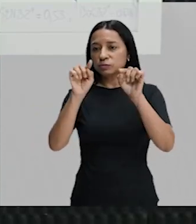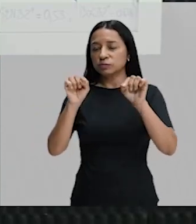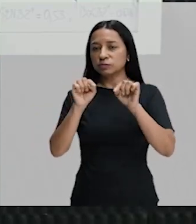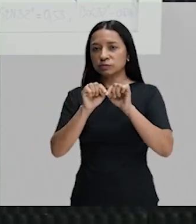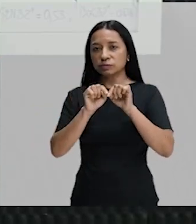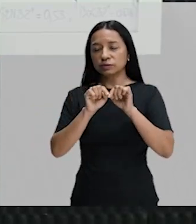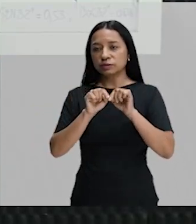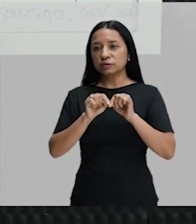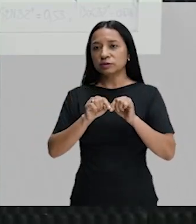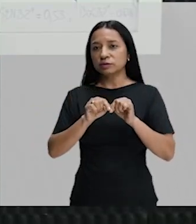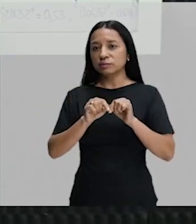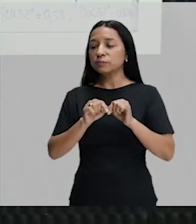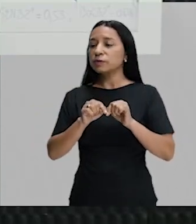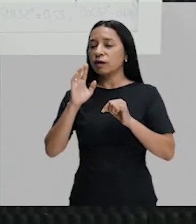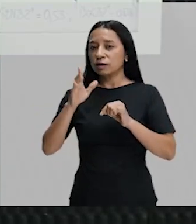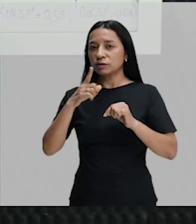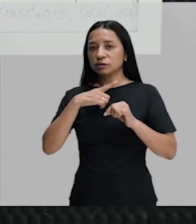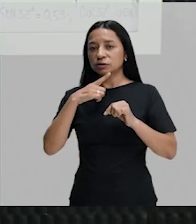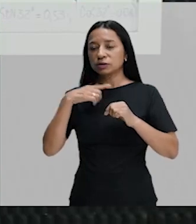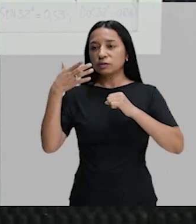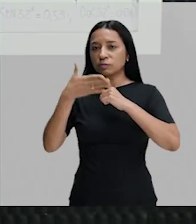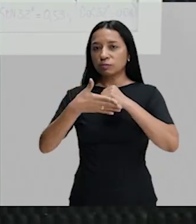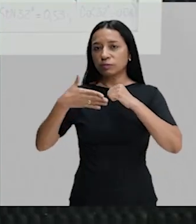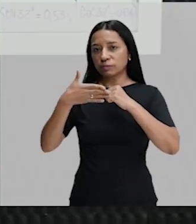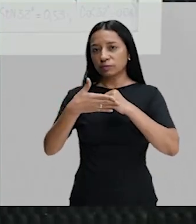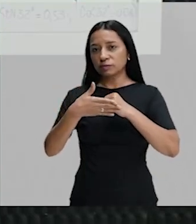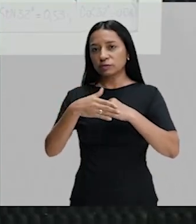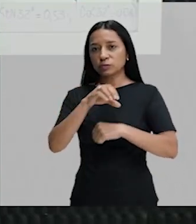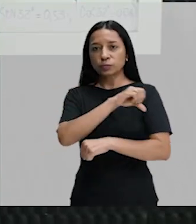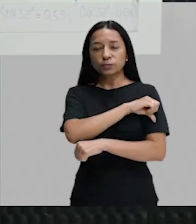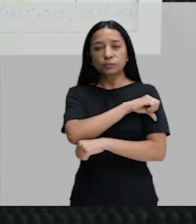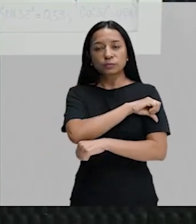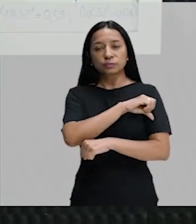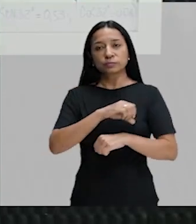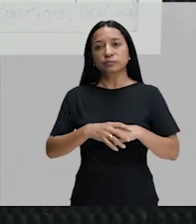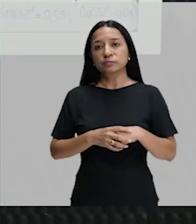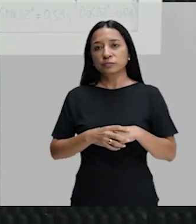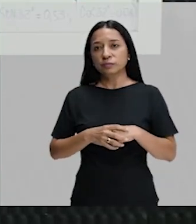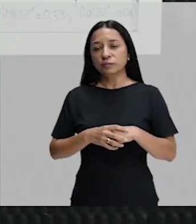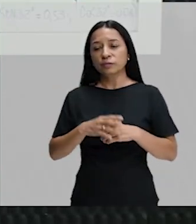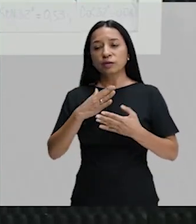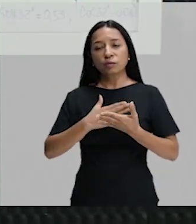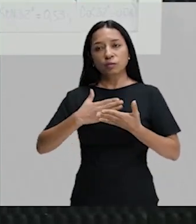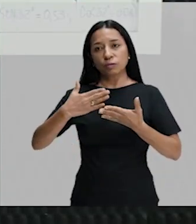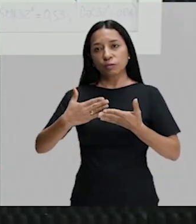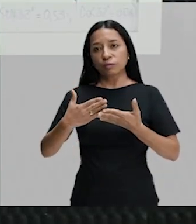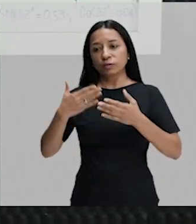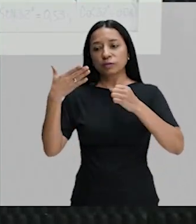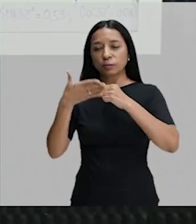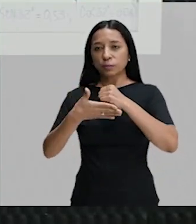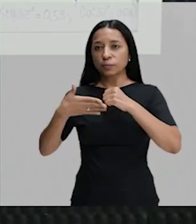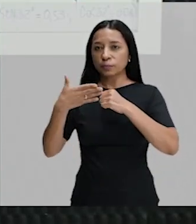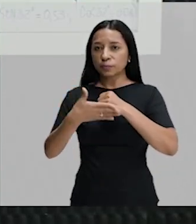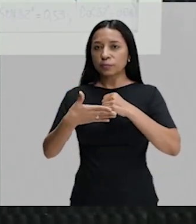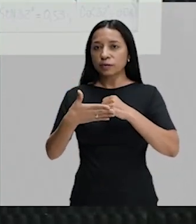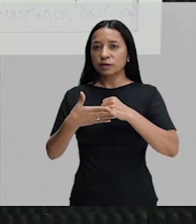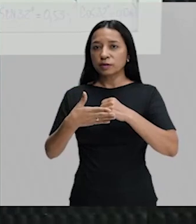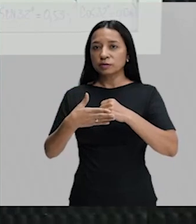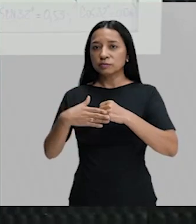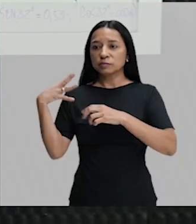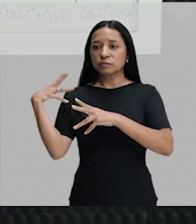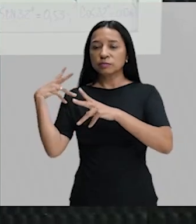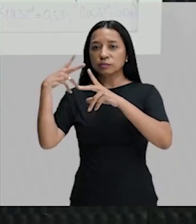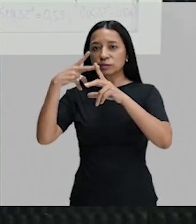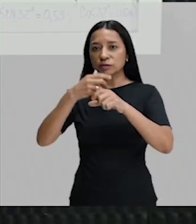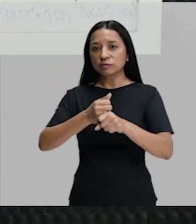trigonometria, que vocês já tiveram uma base, né, aí no nono ano. Beleza? Então a gente vai começar mesmo por essa base, tá? Vamos